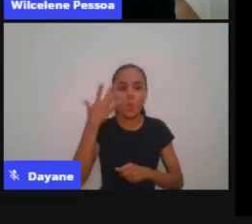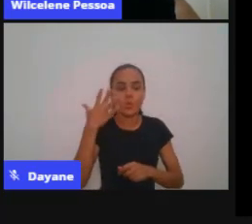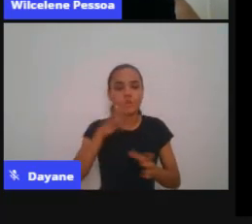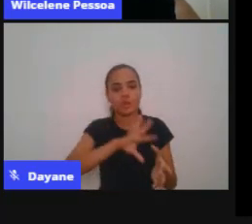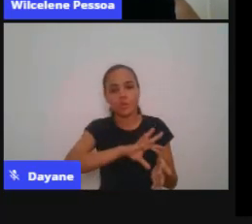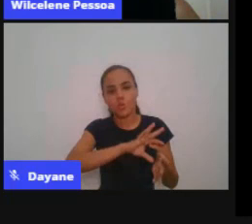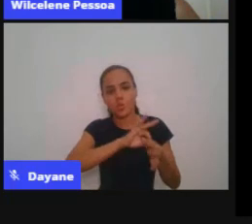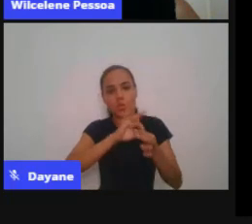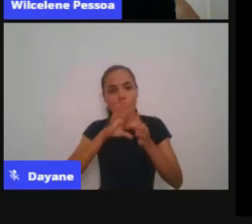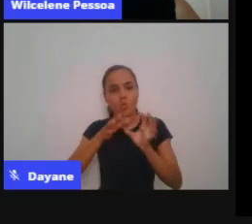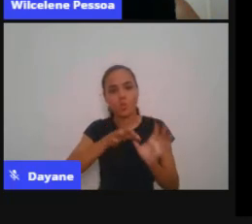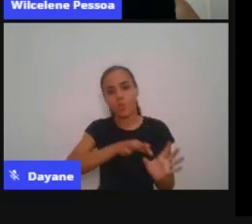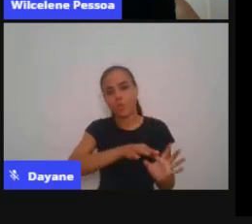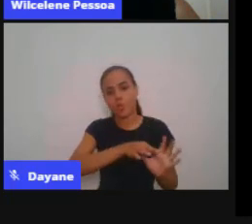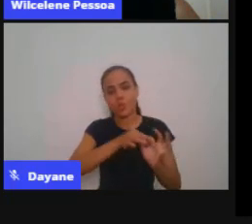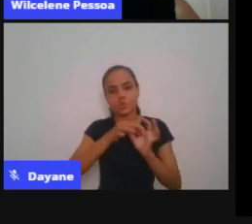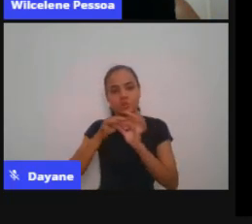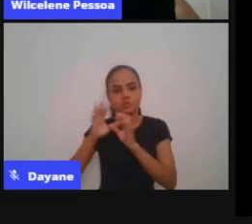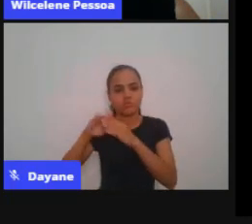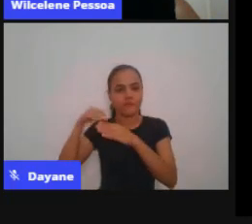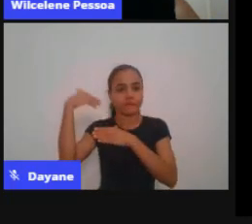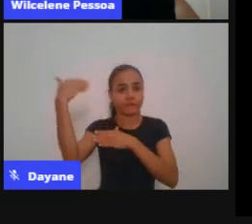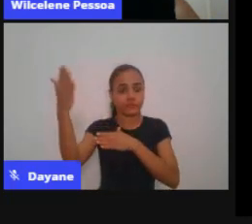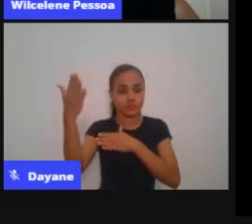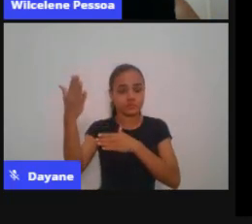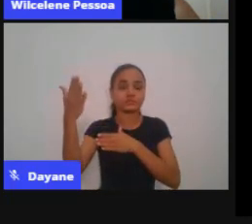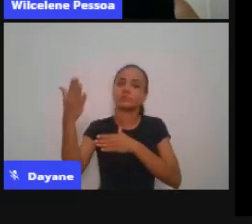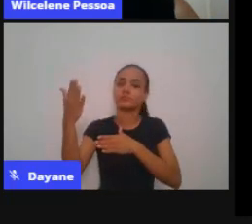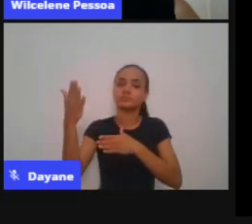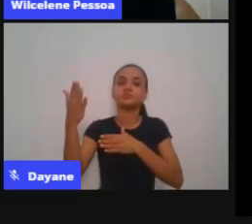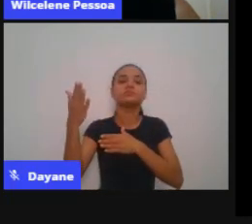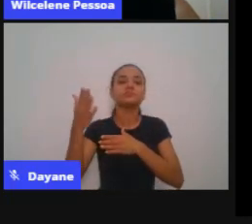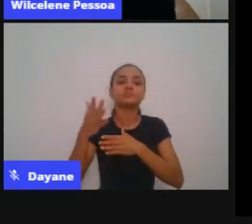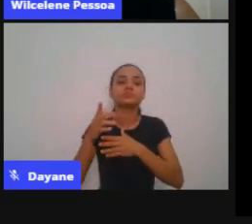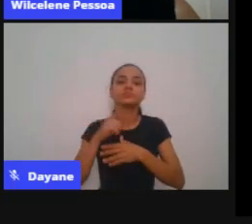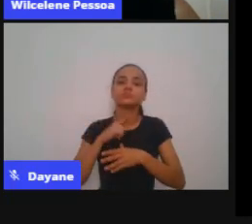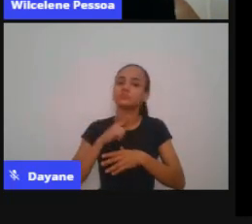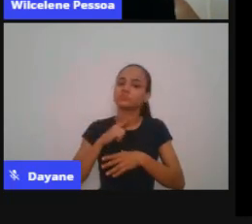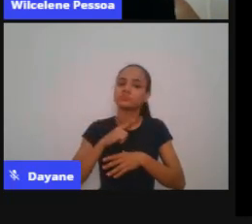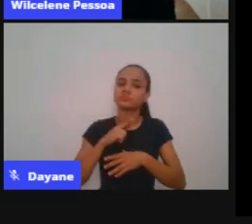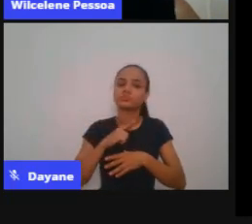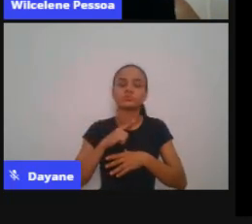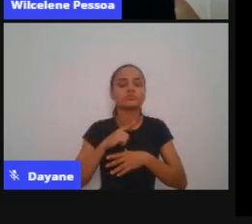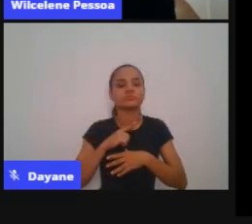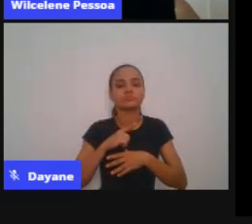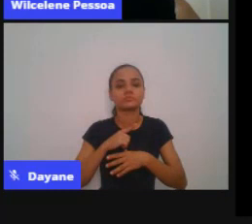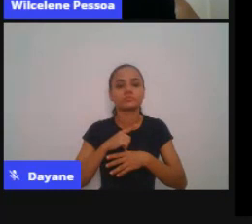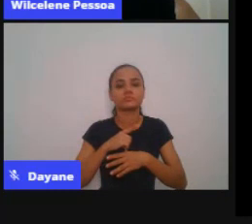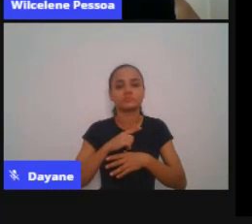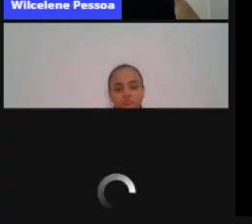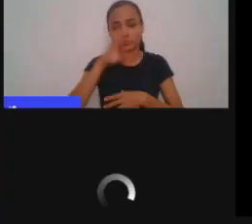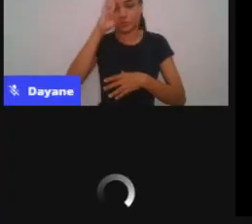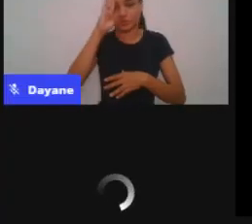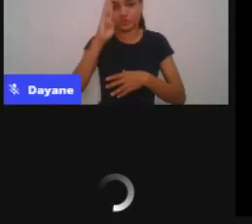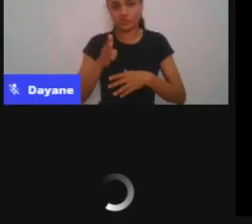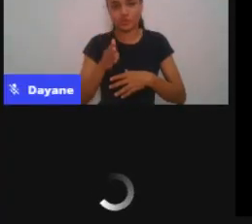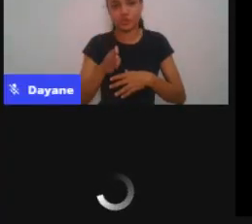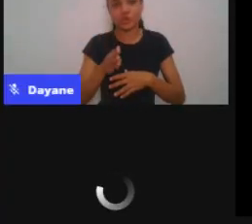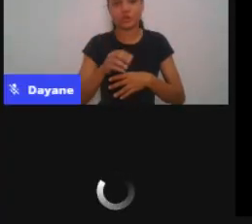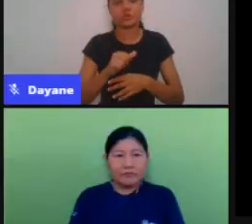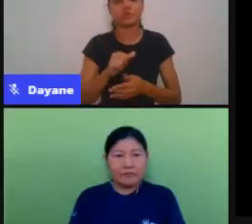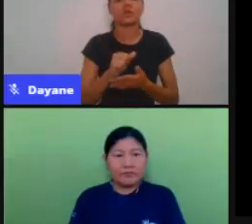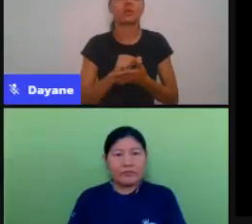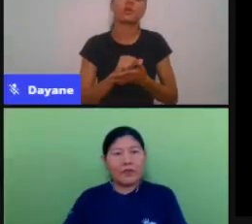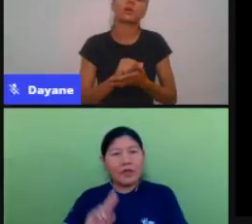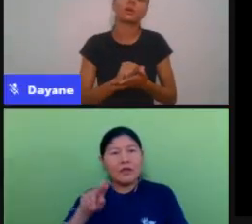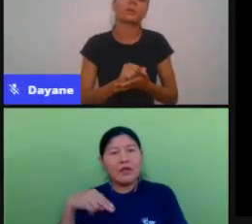externo tinha uma ação tão direta como tem agora. E a gente precisa também em pensar como